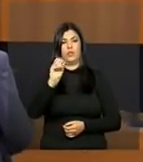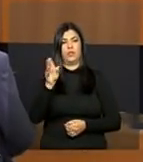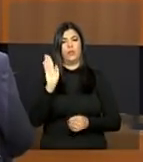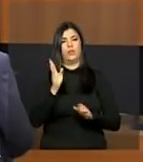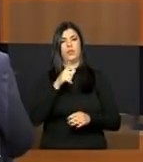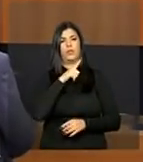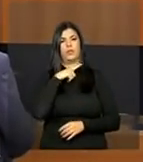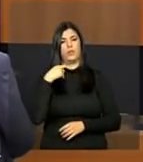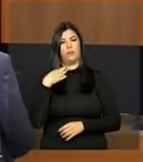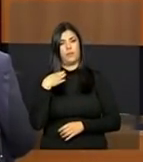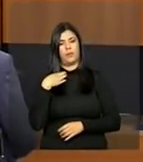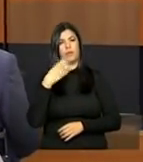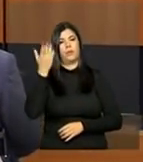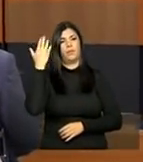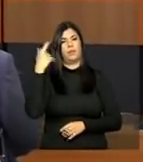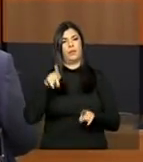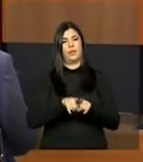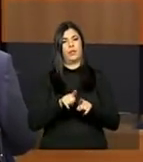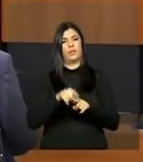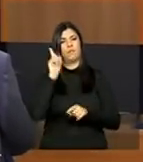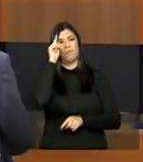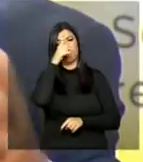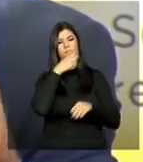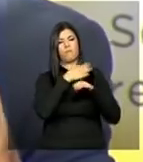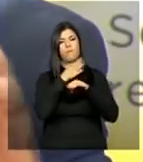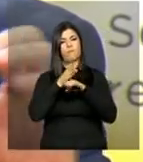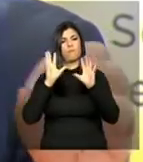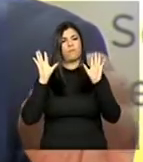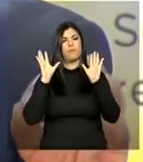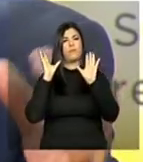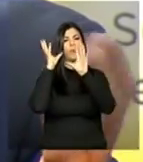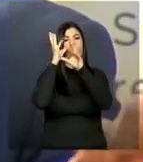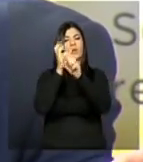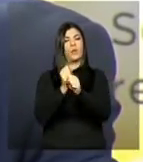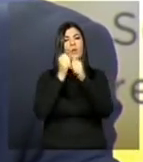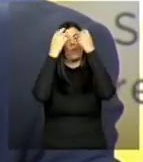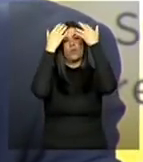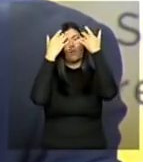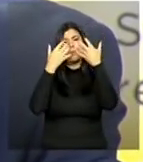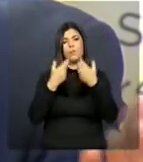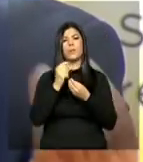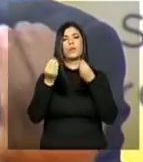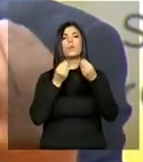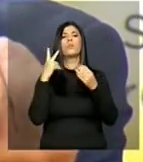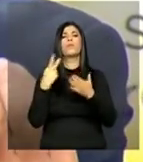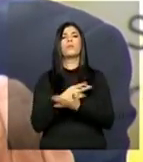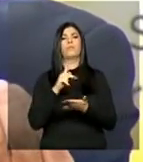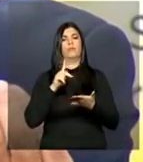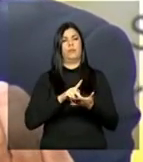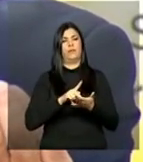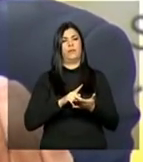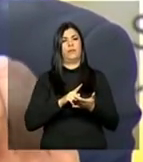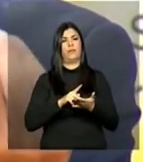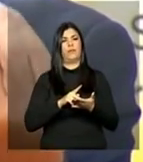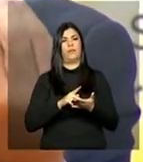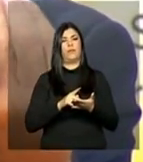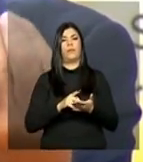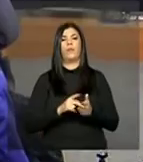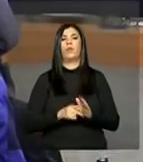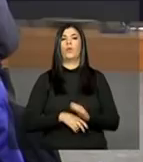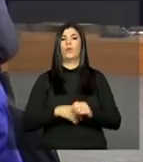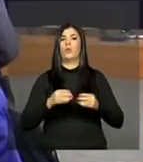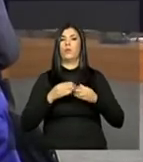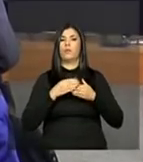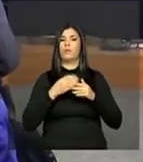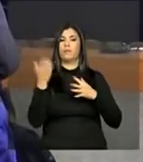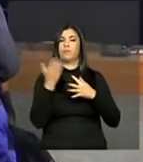tempo dificulta a conclusão definitiva para esclarecer a morte do ex-presidente O processo foi incluído